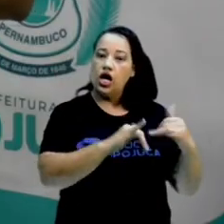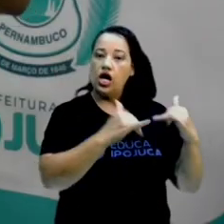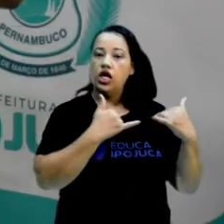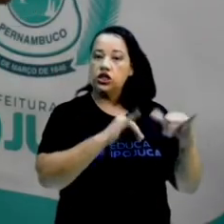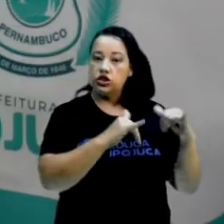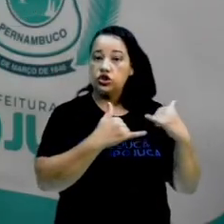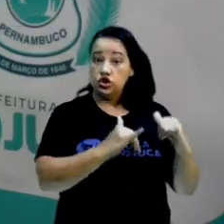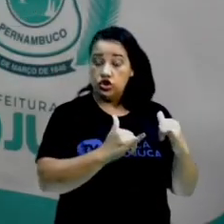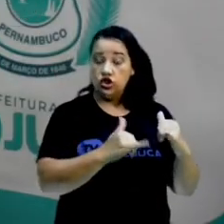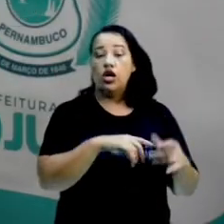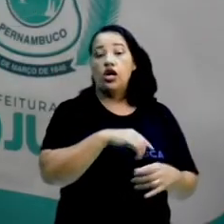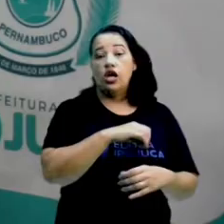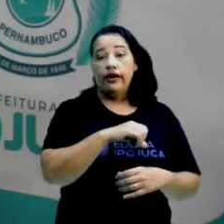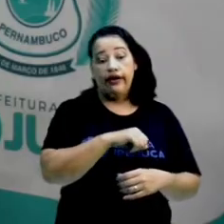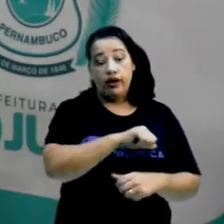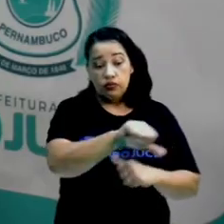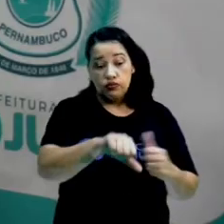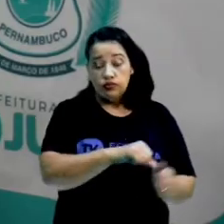renováveis, porque